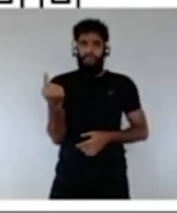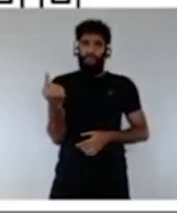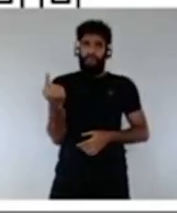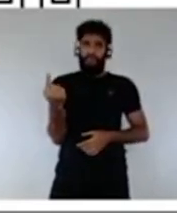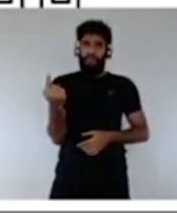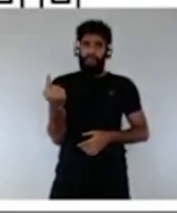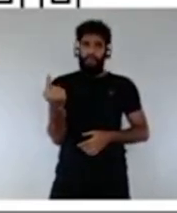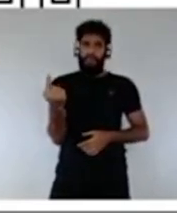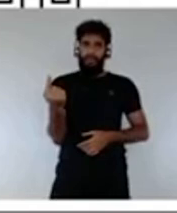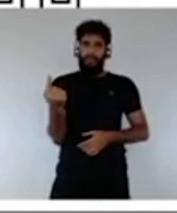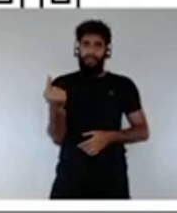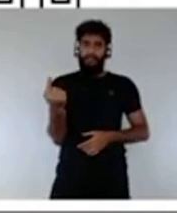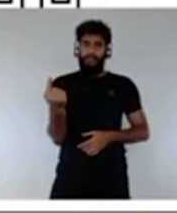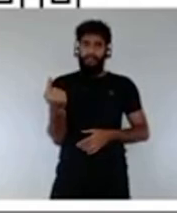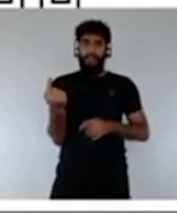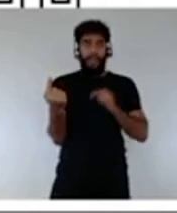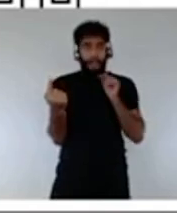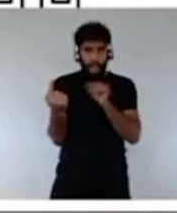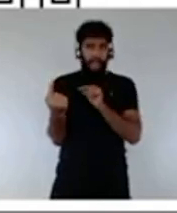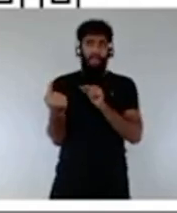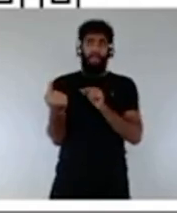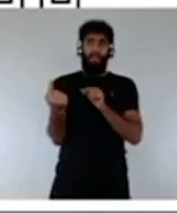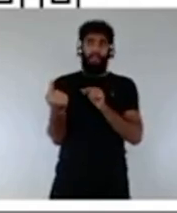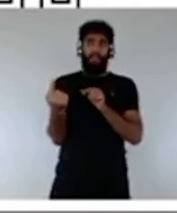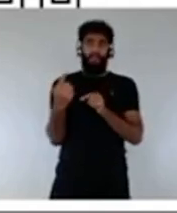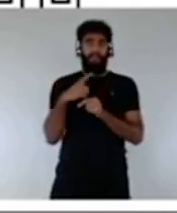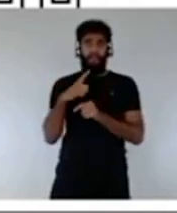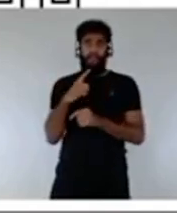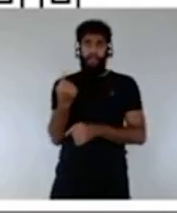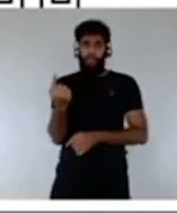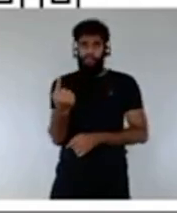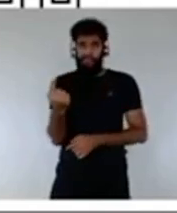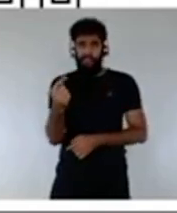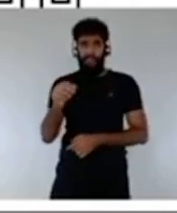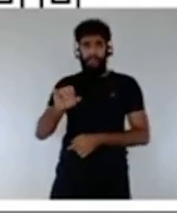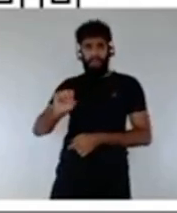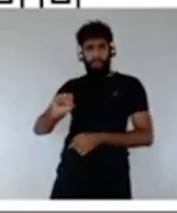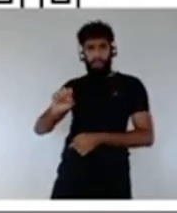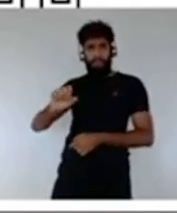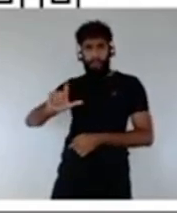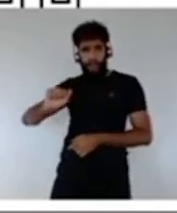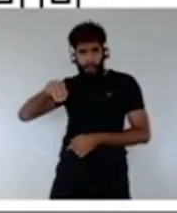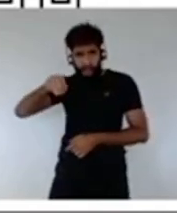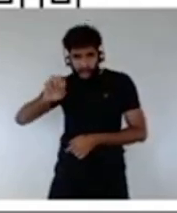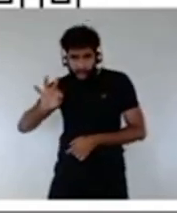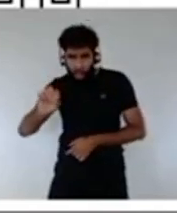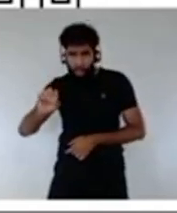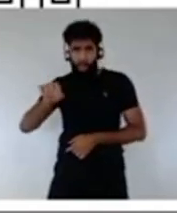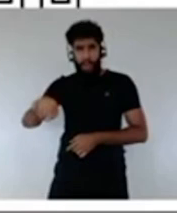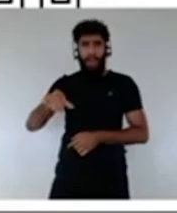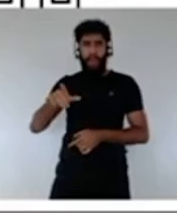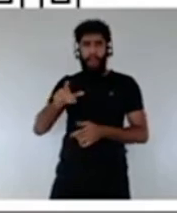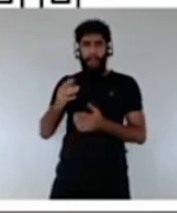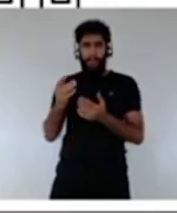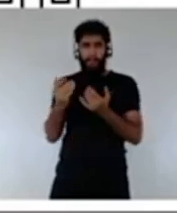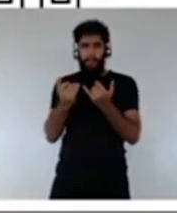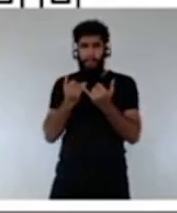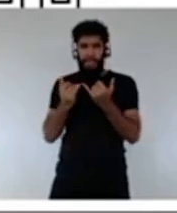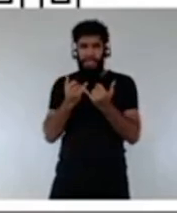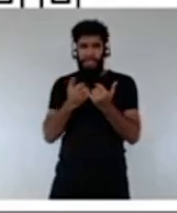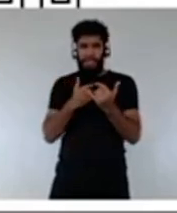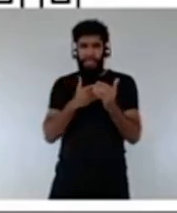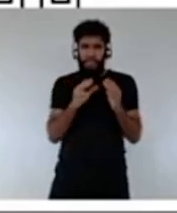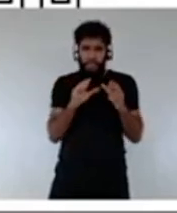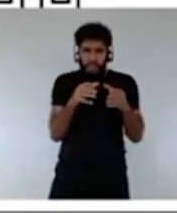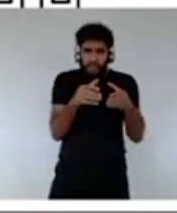dessas LPIs, uma realidade de isolamento, e que muitas vezes ela forma como se fosse um gueto. É um gueto